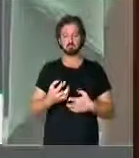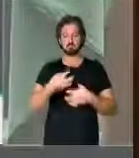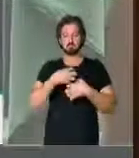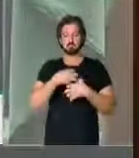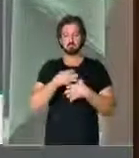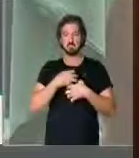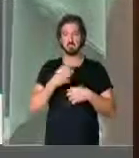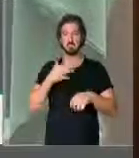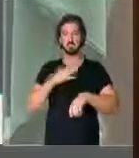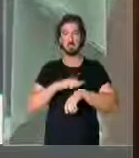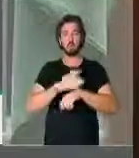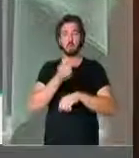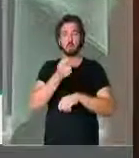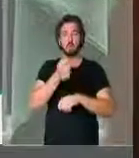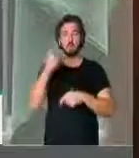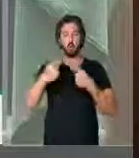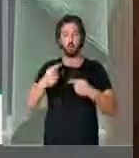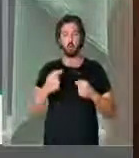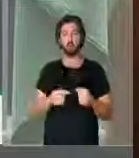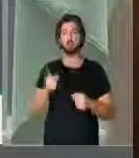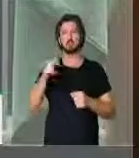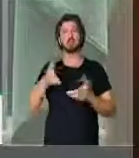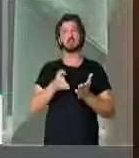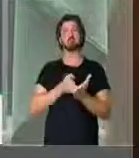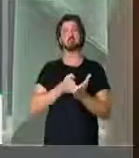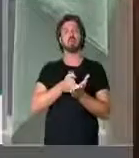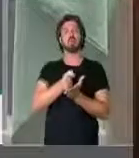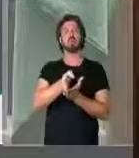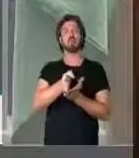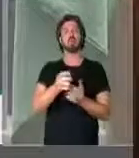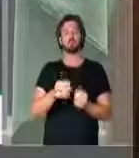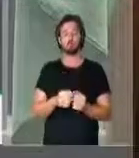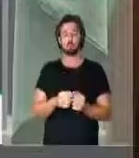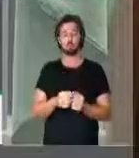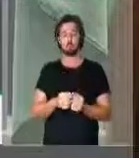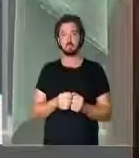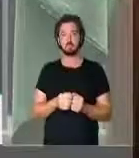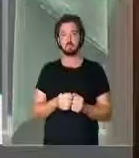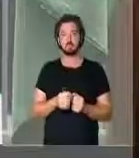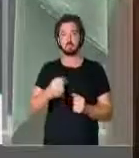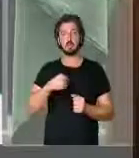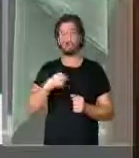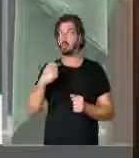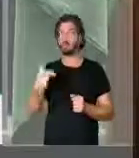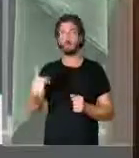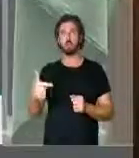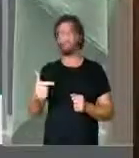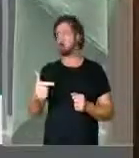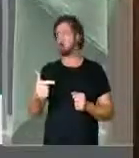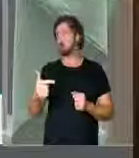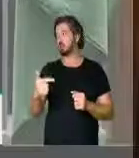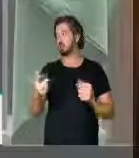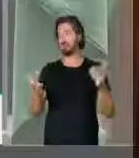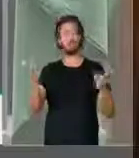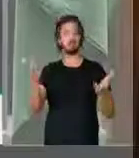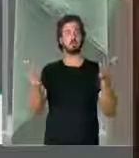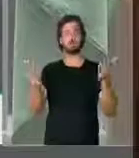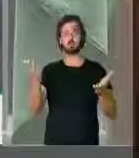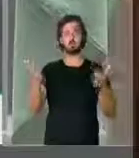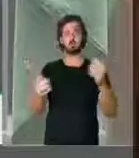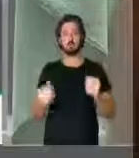minha curta carreira política, é retidão. É o fato de não ter 2 pesos e